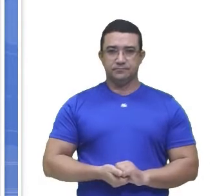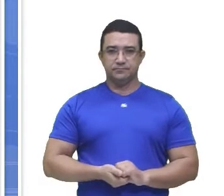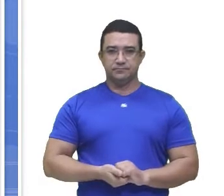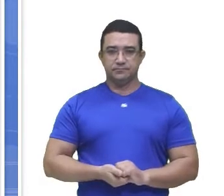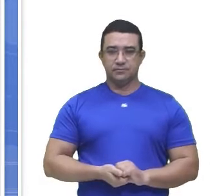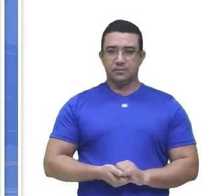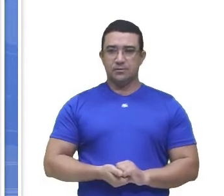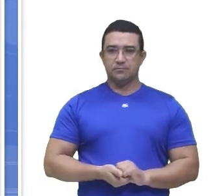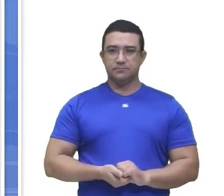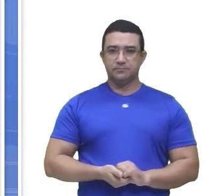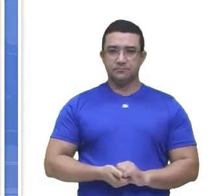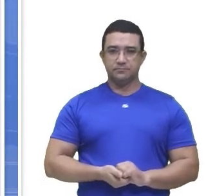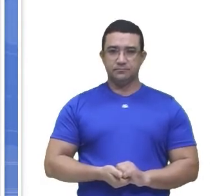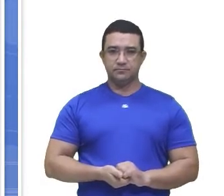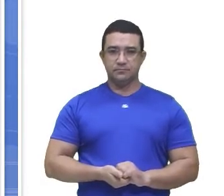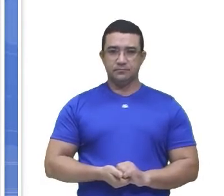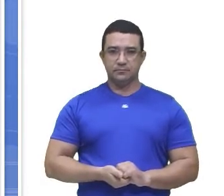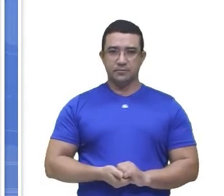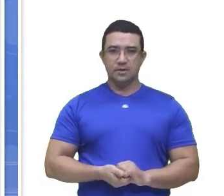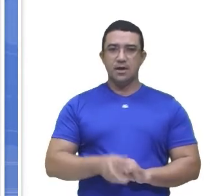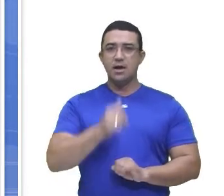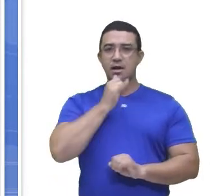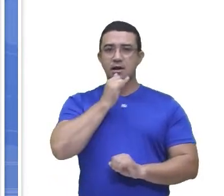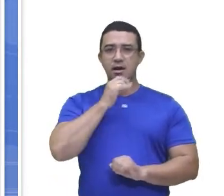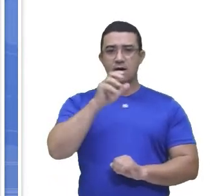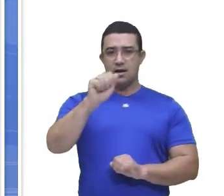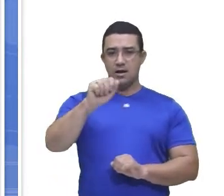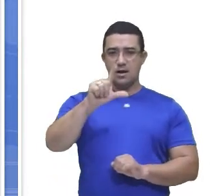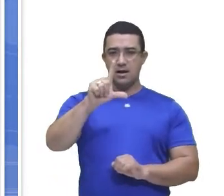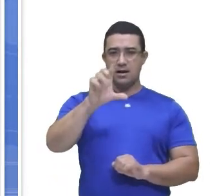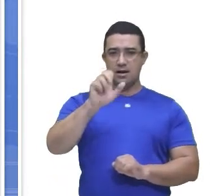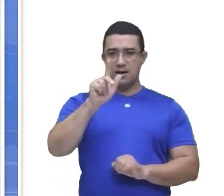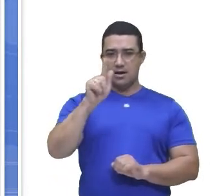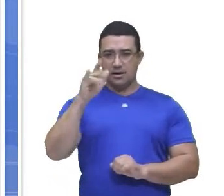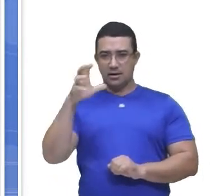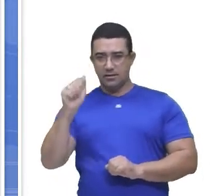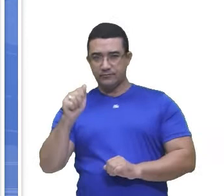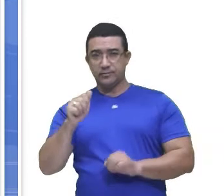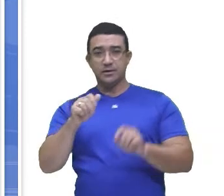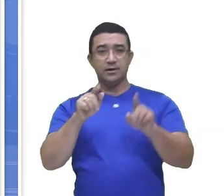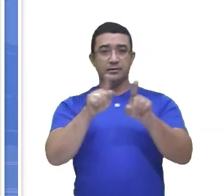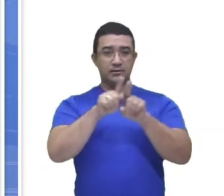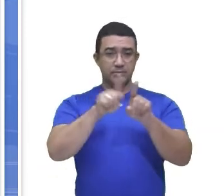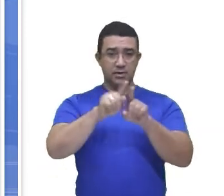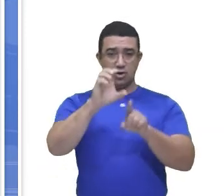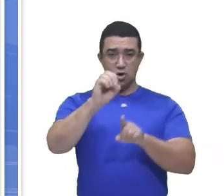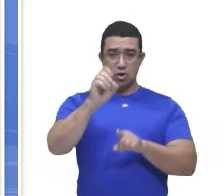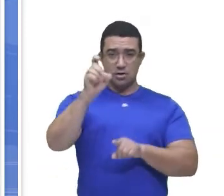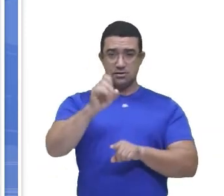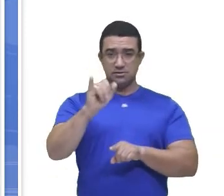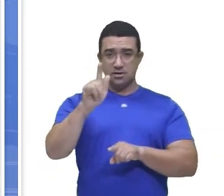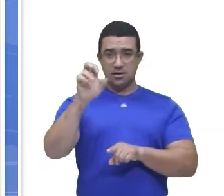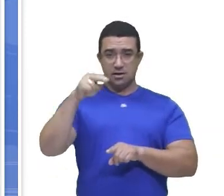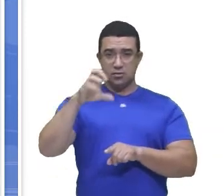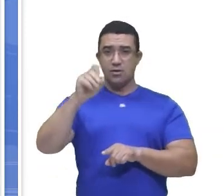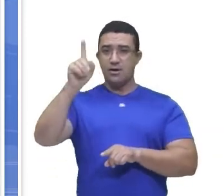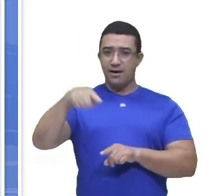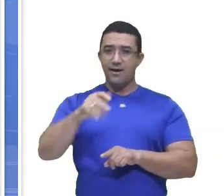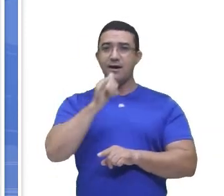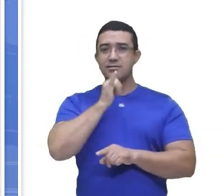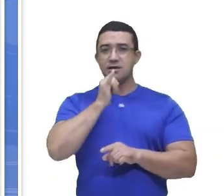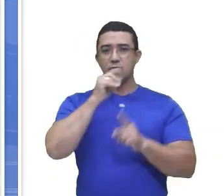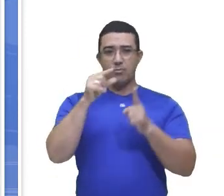né? Português e espanhol, claro. 2, alérgia, e depois nós temos oxígeno,